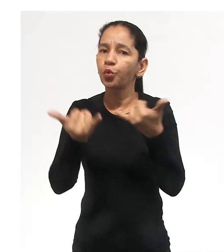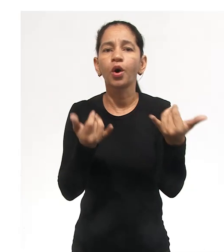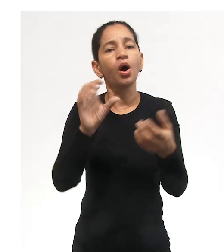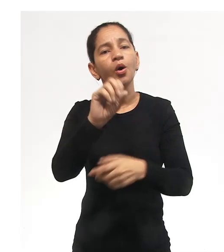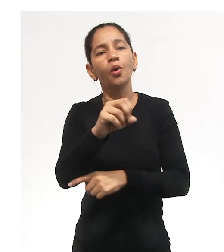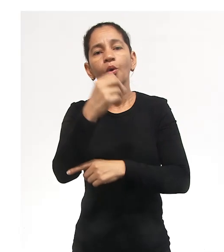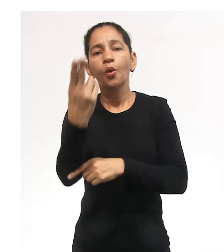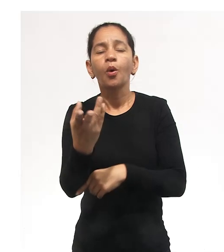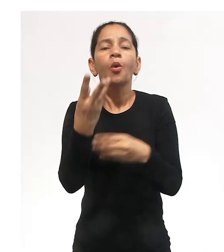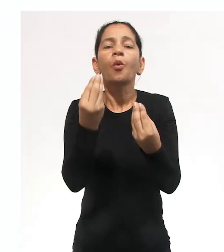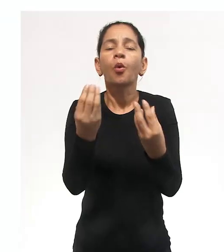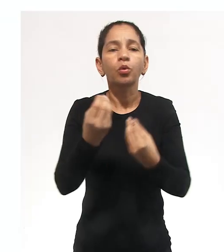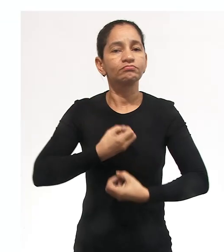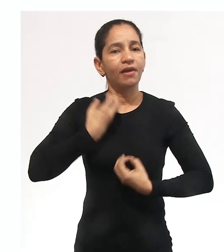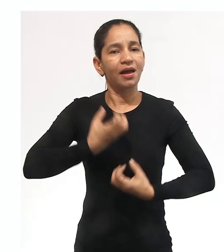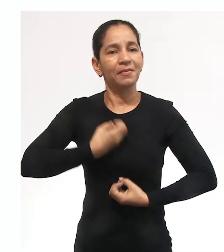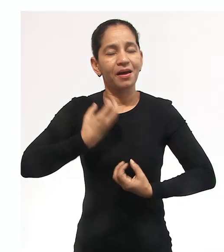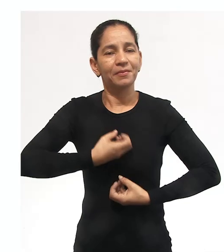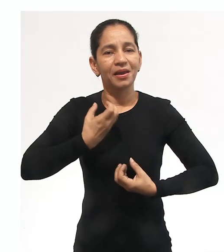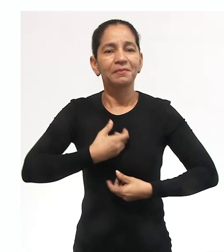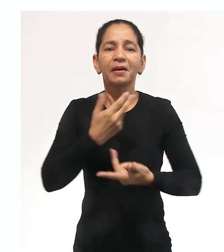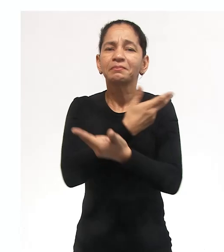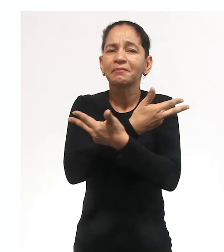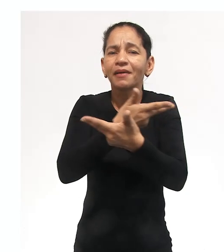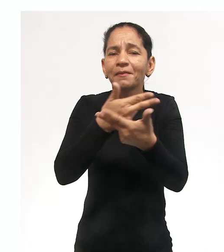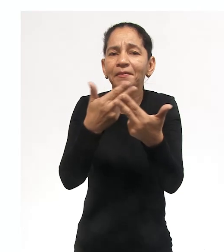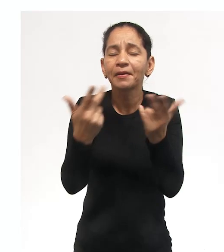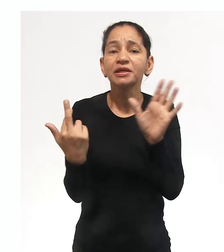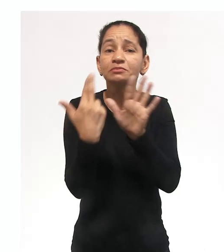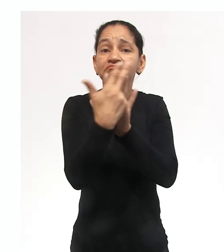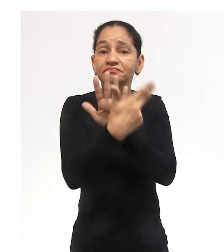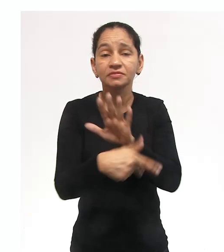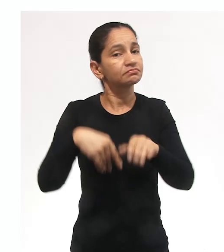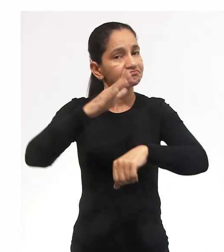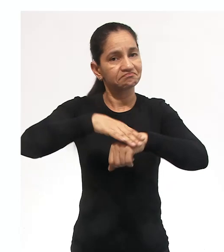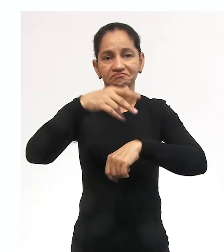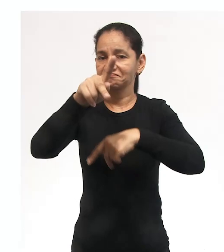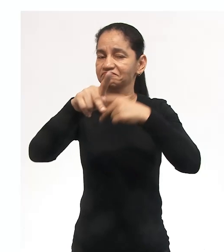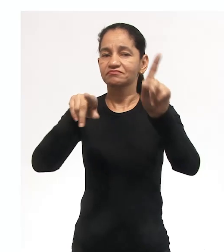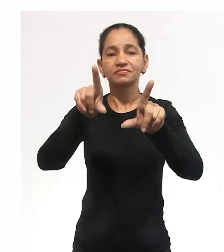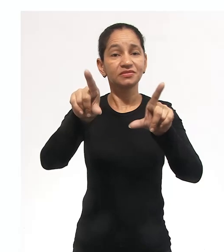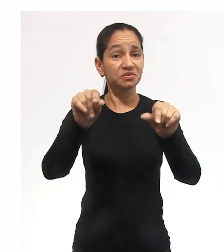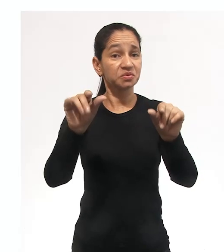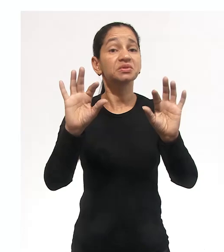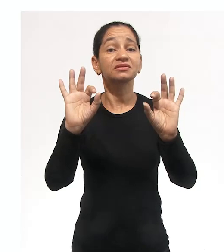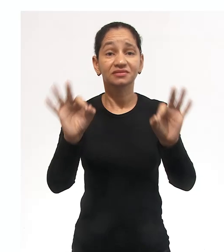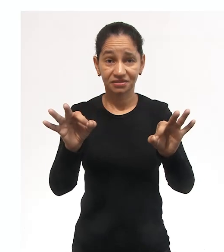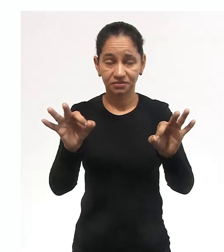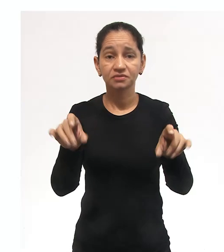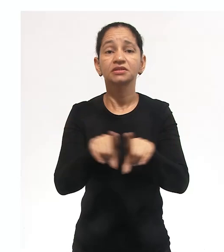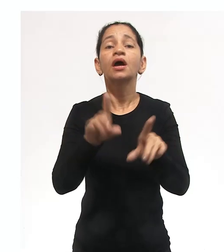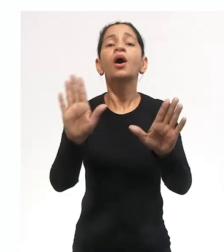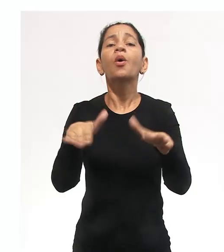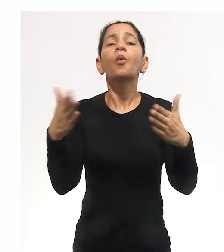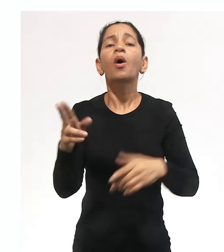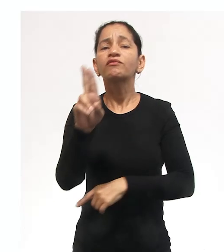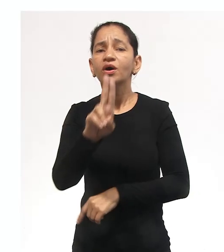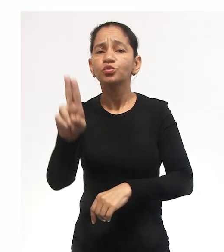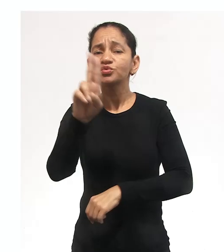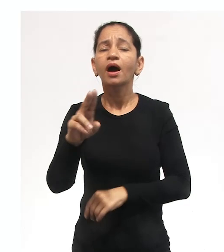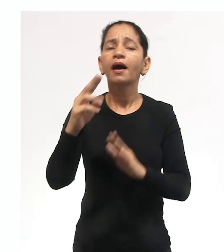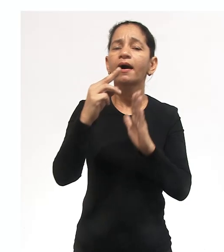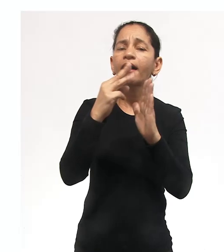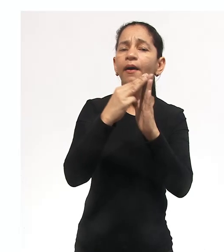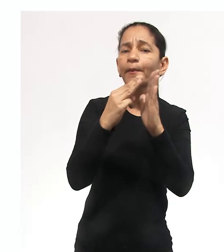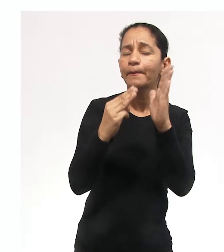jogral, parlenda, cantiga, trava-línguas, adivinhas, vai ficar a seu critério. Mencionar também qual é o método que